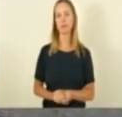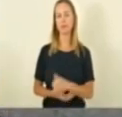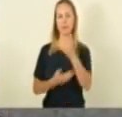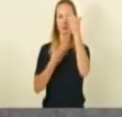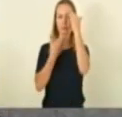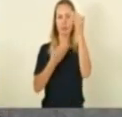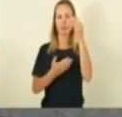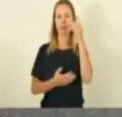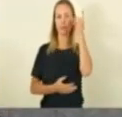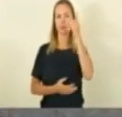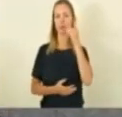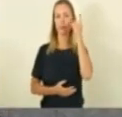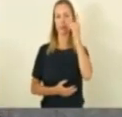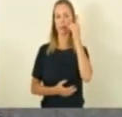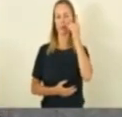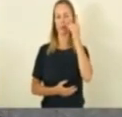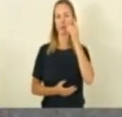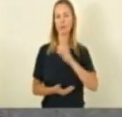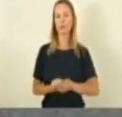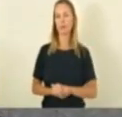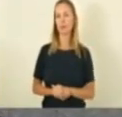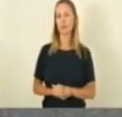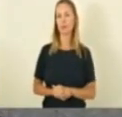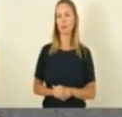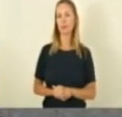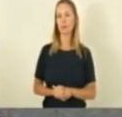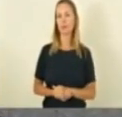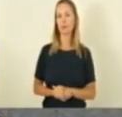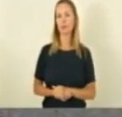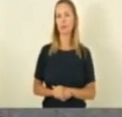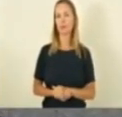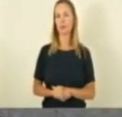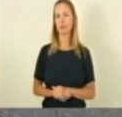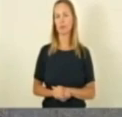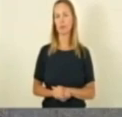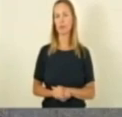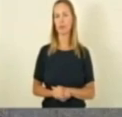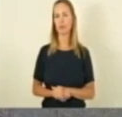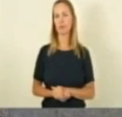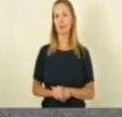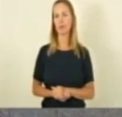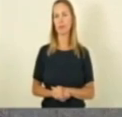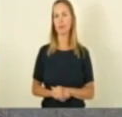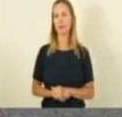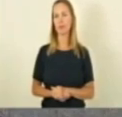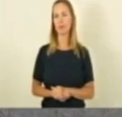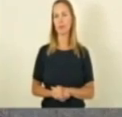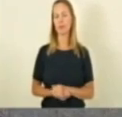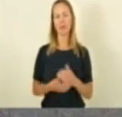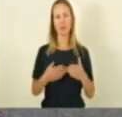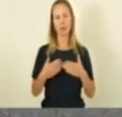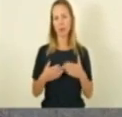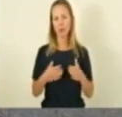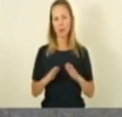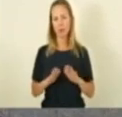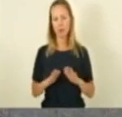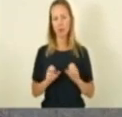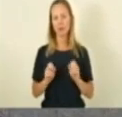Obrigado, deputado. Pedir preferência na votação pelo parecer da Comissão de Justiça ou de Finanças? Ah, agora está igual, faz. Né? Tanto